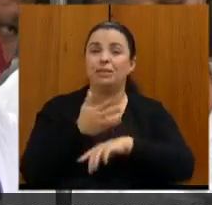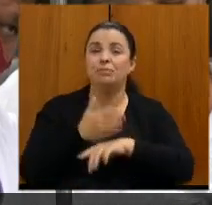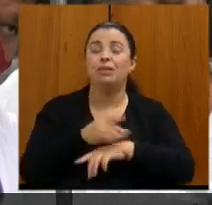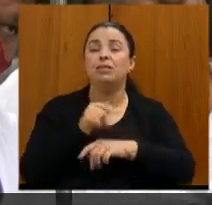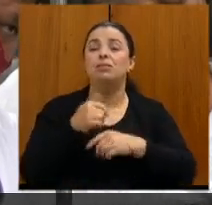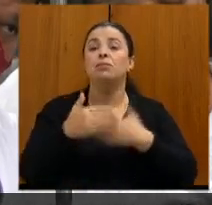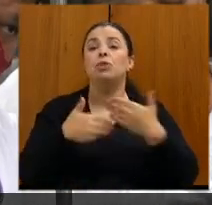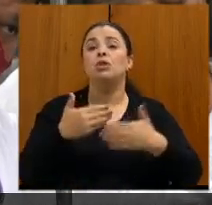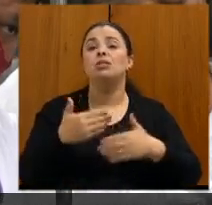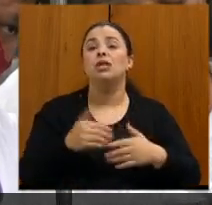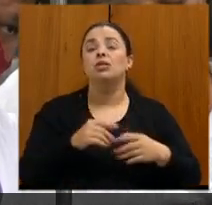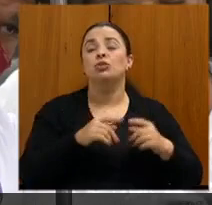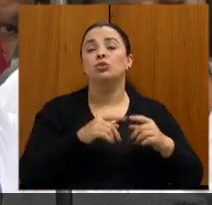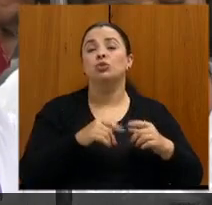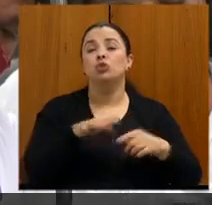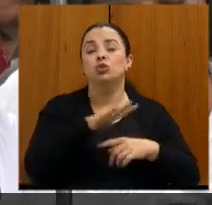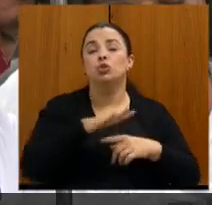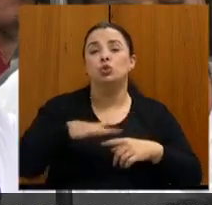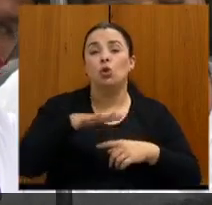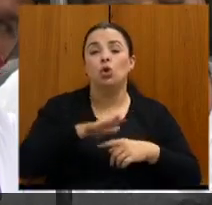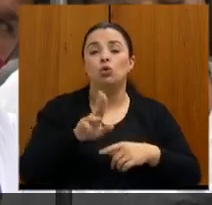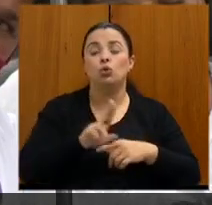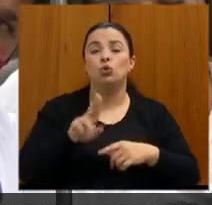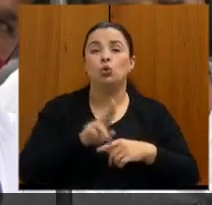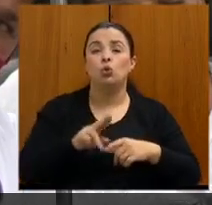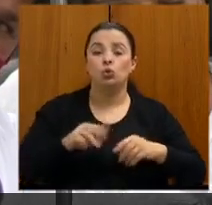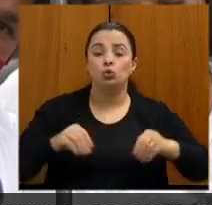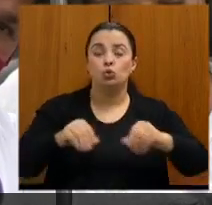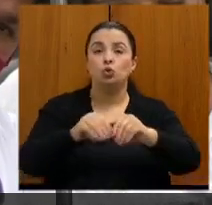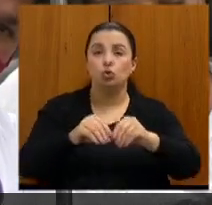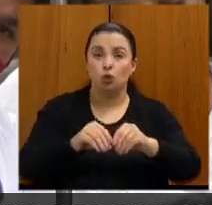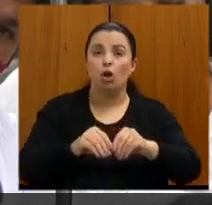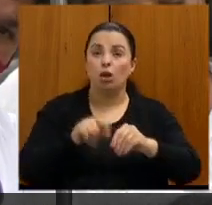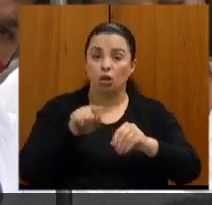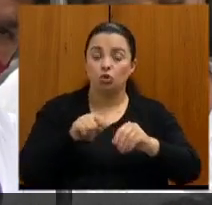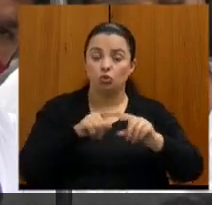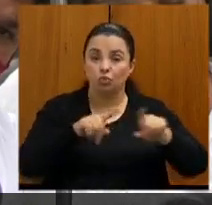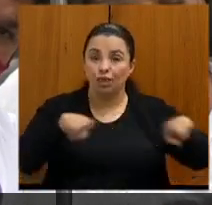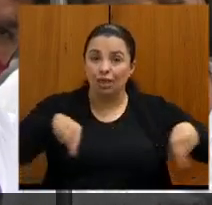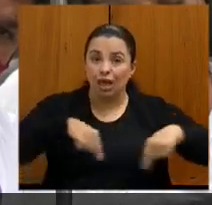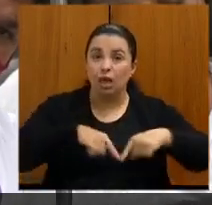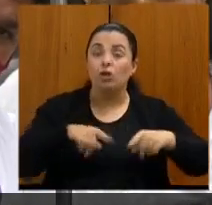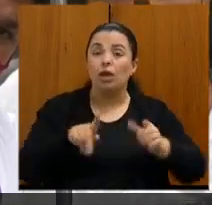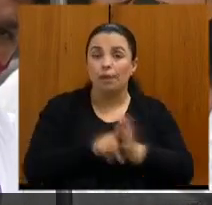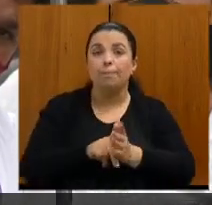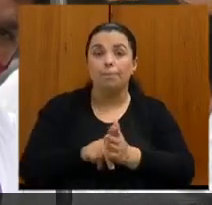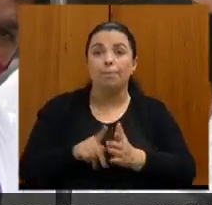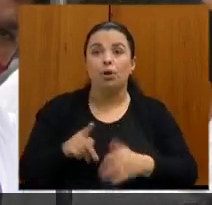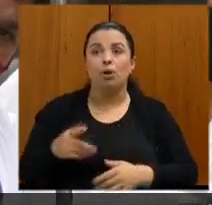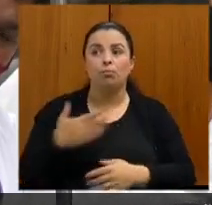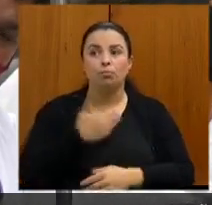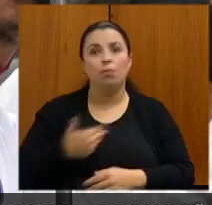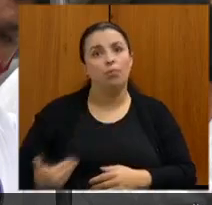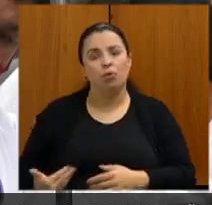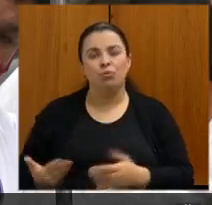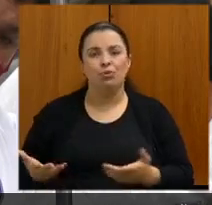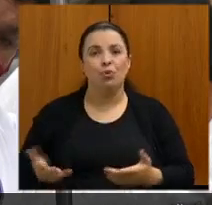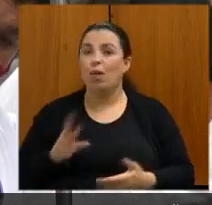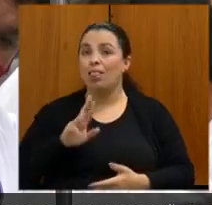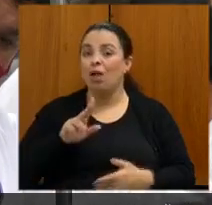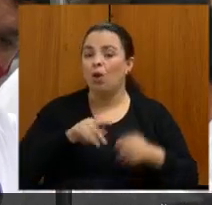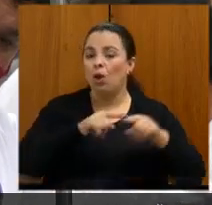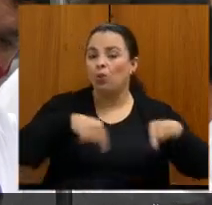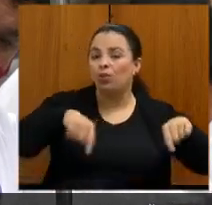das prefeituras de uso do solo de um terreno que é público eu não tô falando nem de um terreno privado tô falando de um terreno